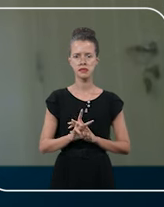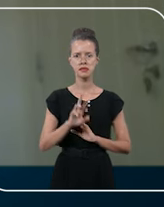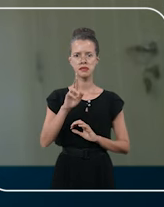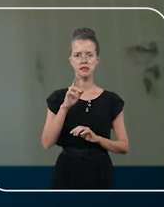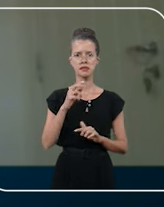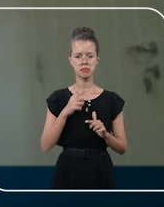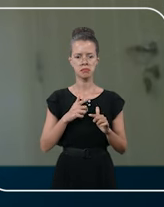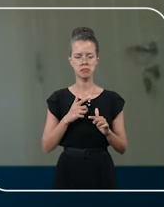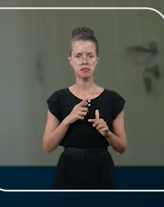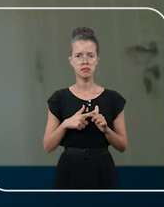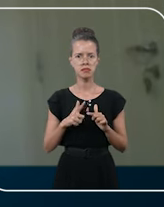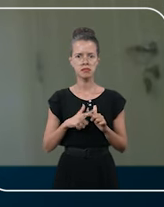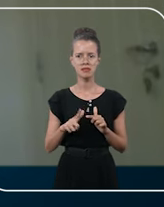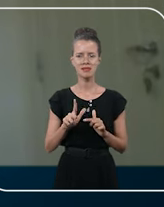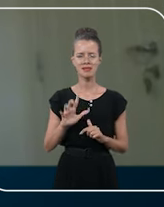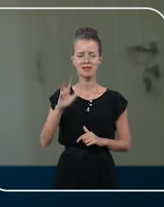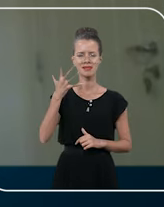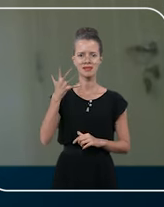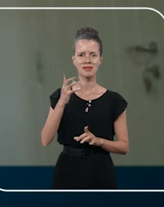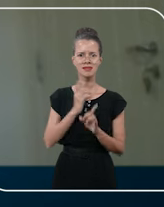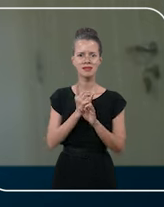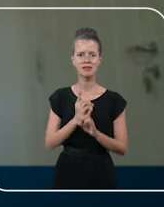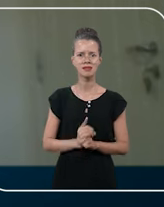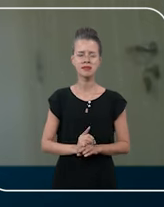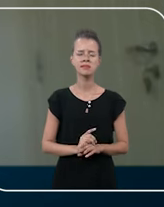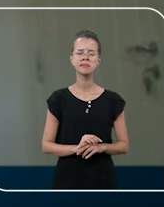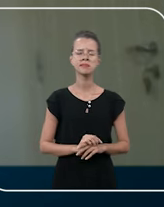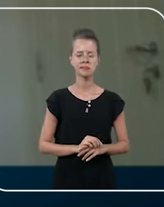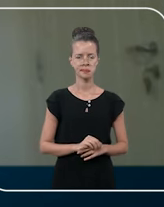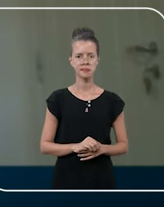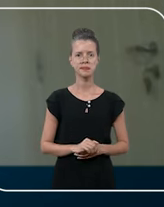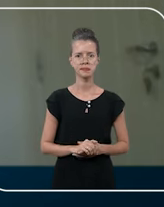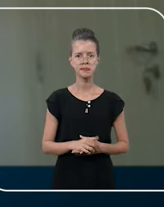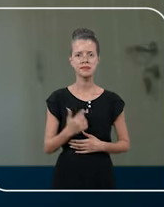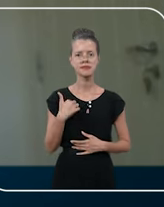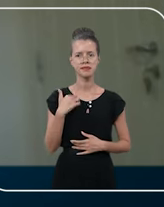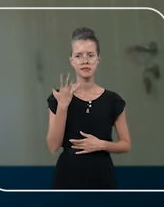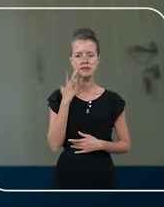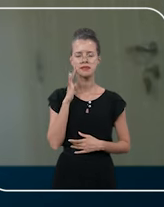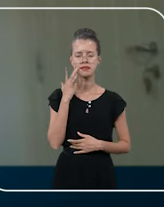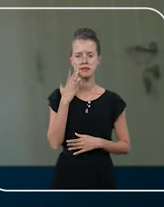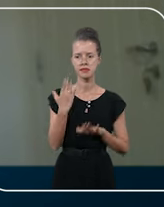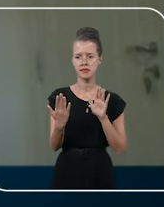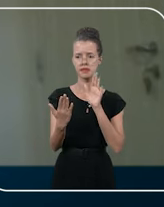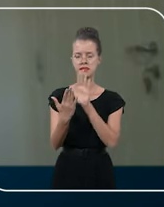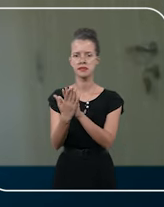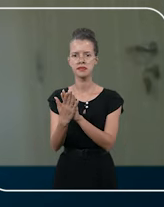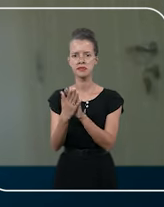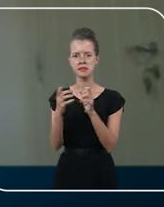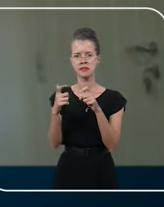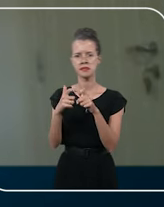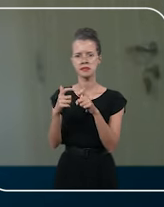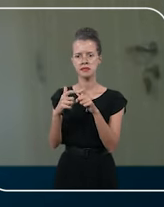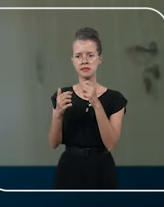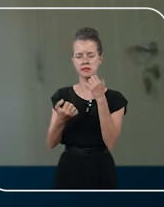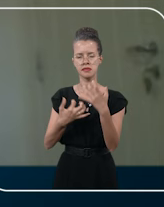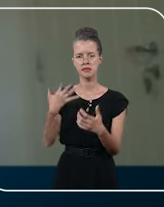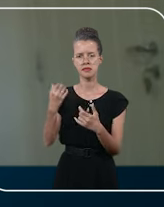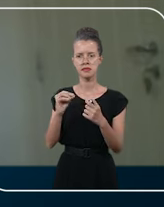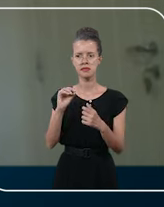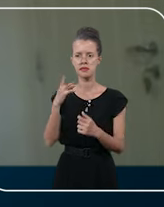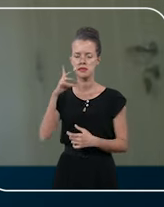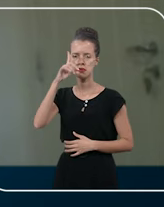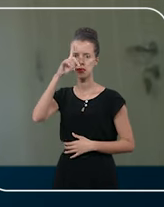que seja interessante entrar em contato com o médico ou com a clínica, relatando o que aconteceu para tentar